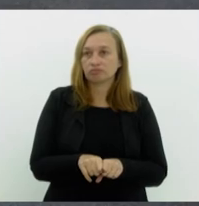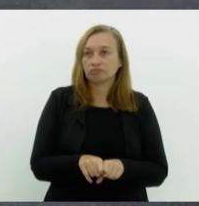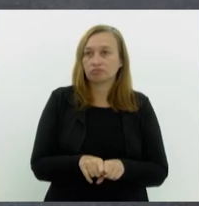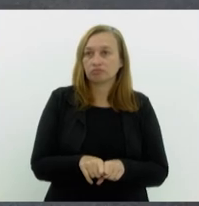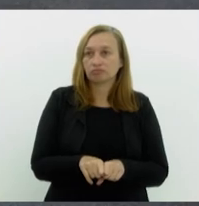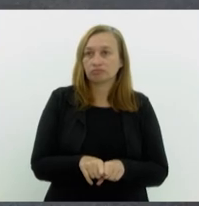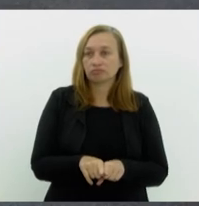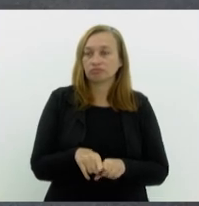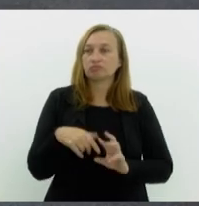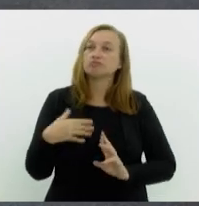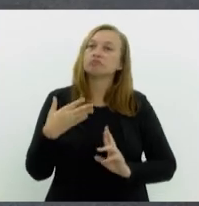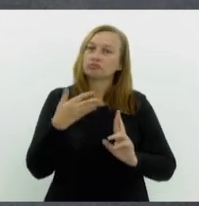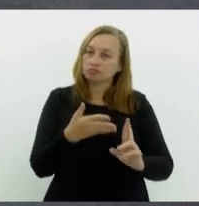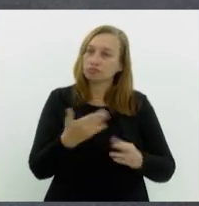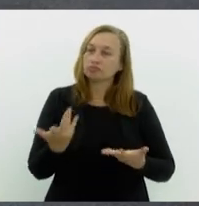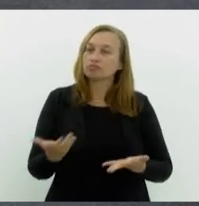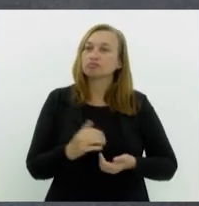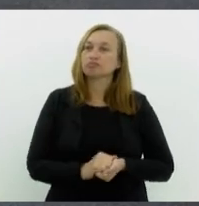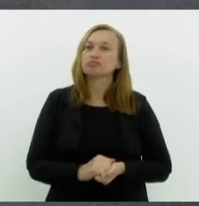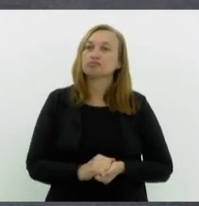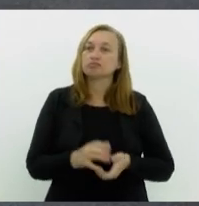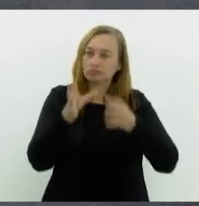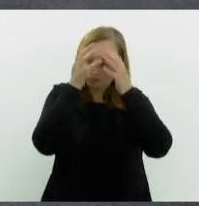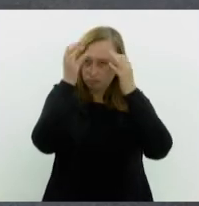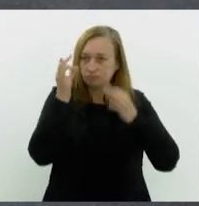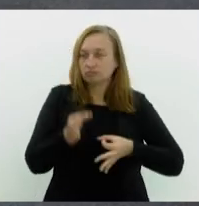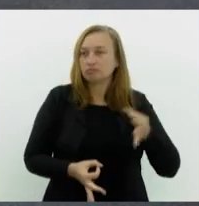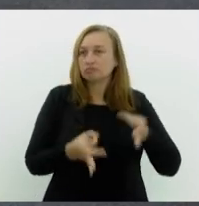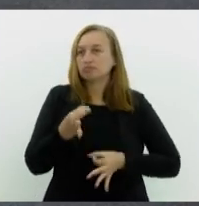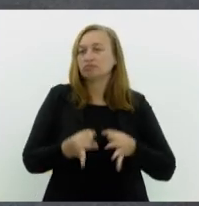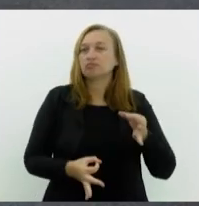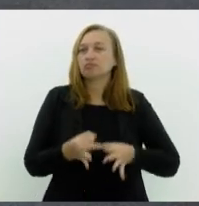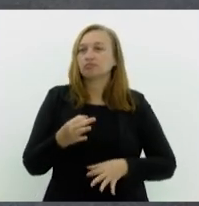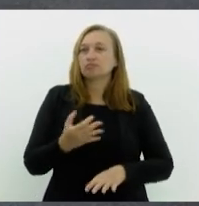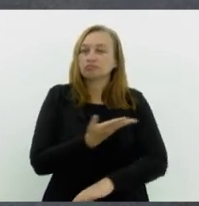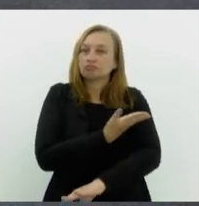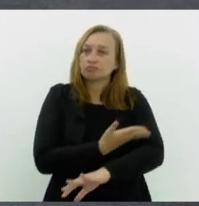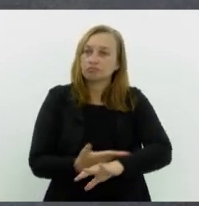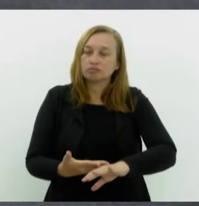pela representatividade. Os tribunais são extremamente brancos,